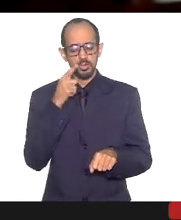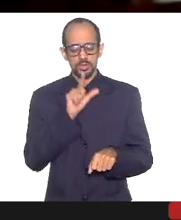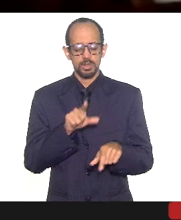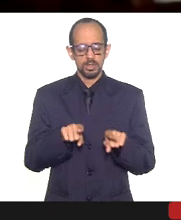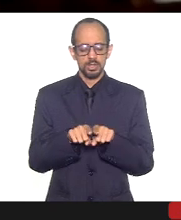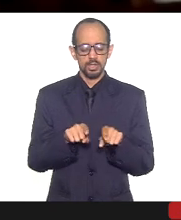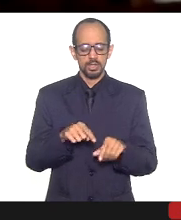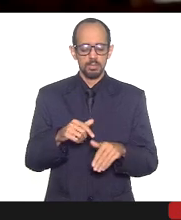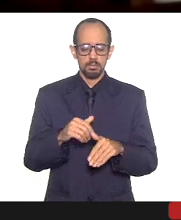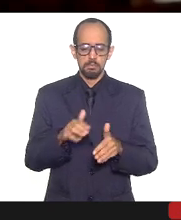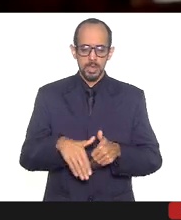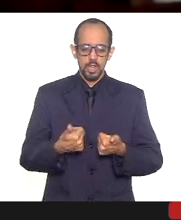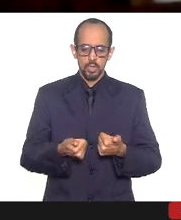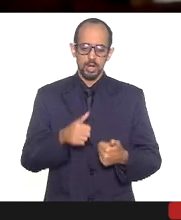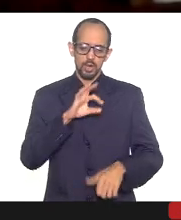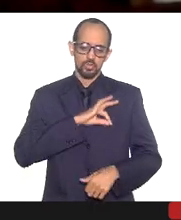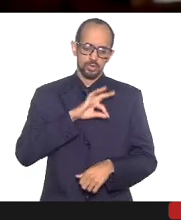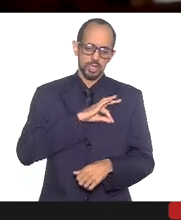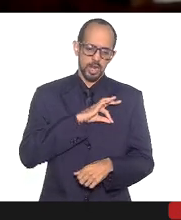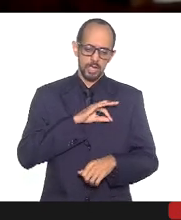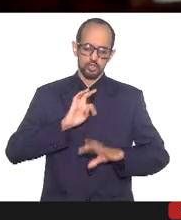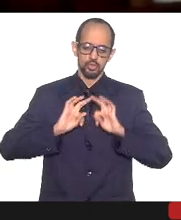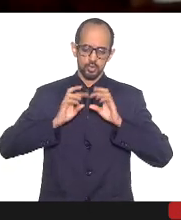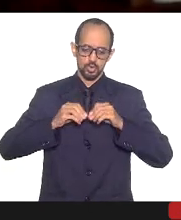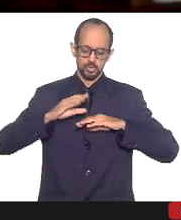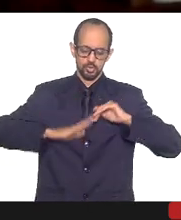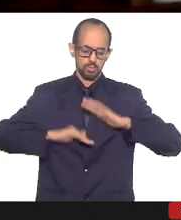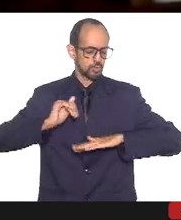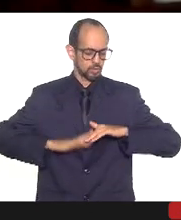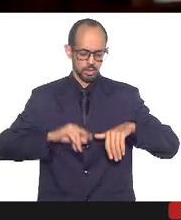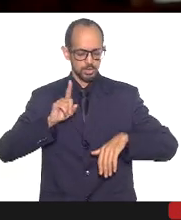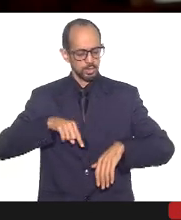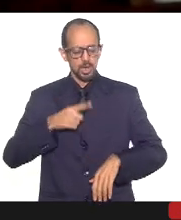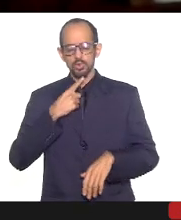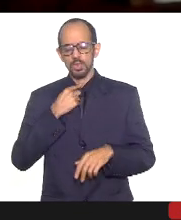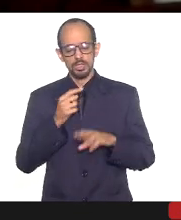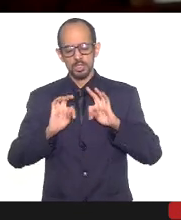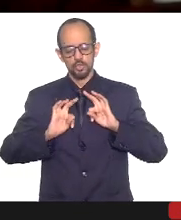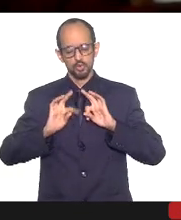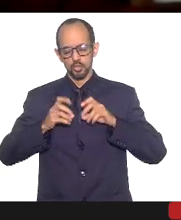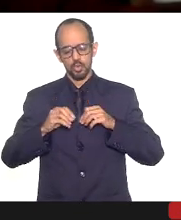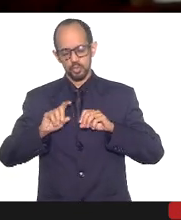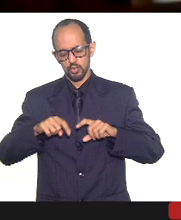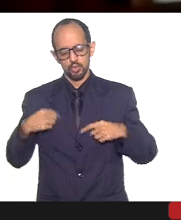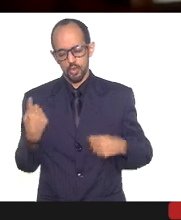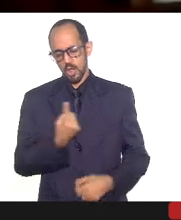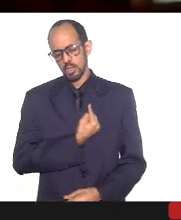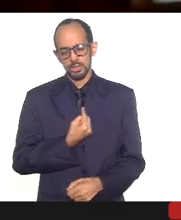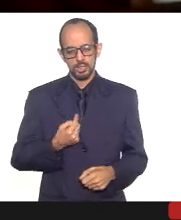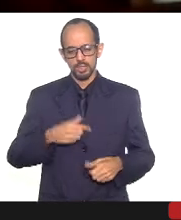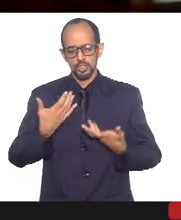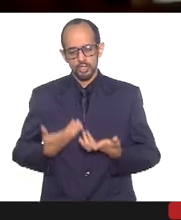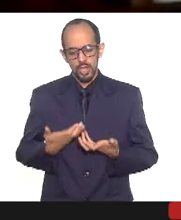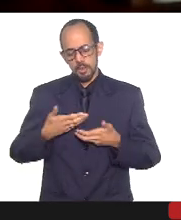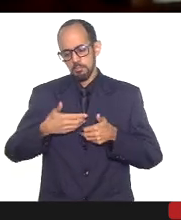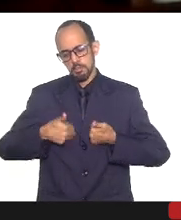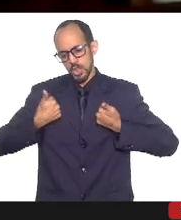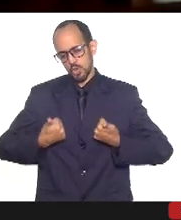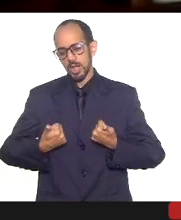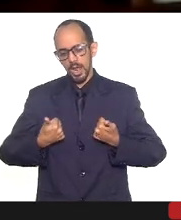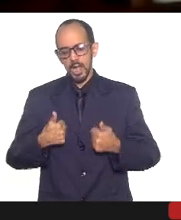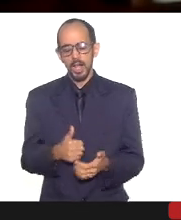qualificação de todos os profissionais. Eu acho que isso é um desejo de todos nós. A gente quer melhorar como pessoa humana, como